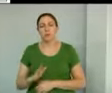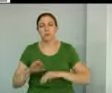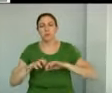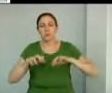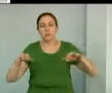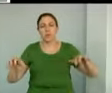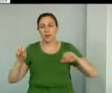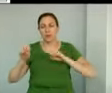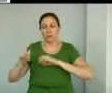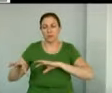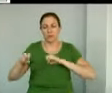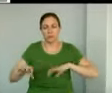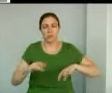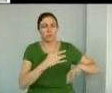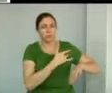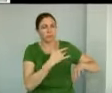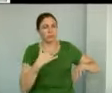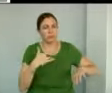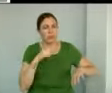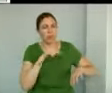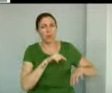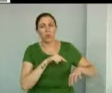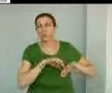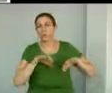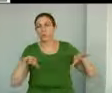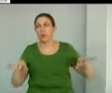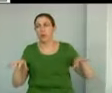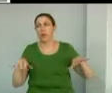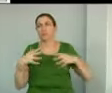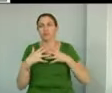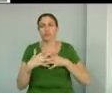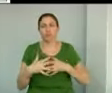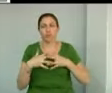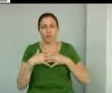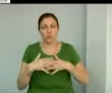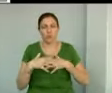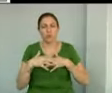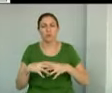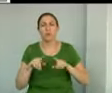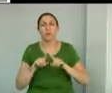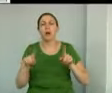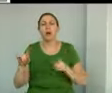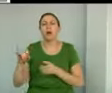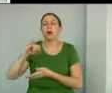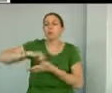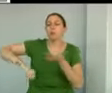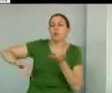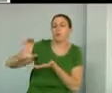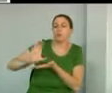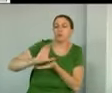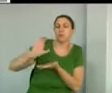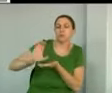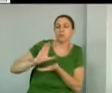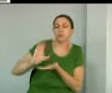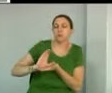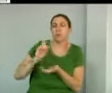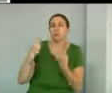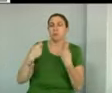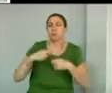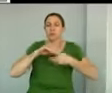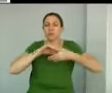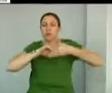outra para a saúde. Né? É uma confusão. Mas, enfim, dos impostos transferidos, nós temos que tirar a cota extra para mensurar o